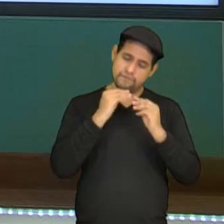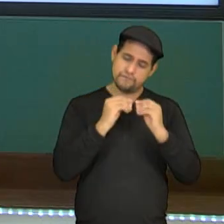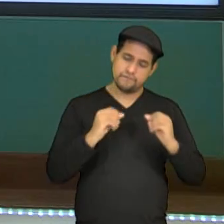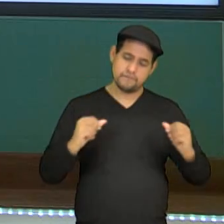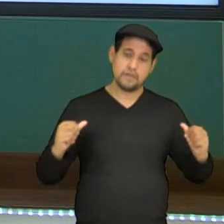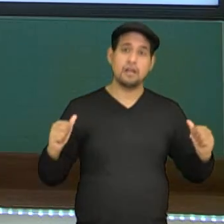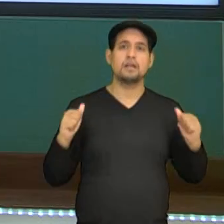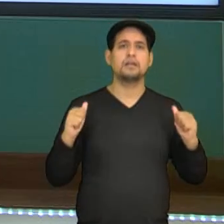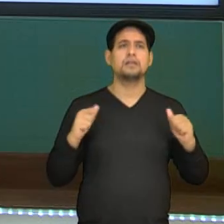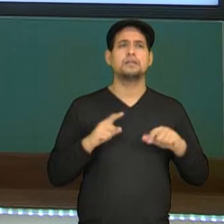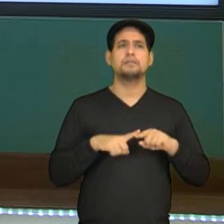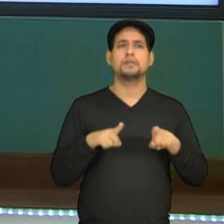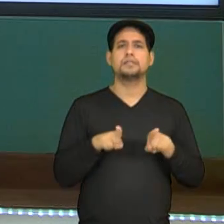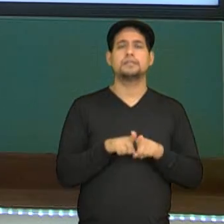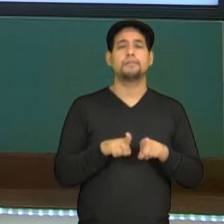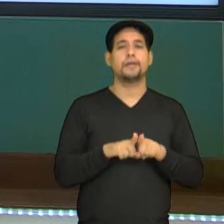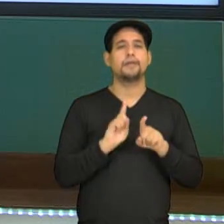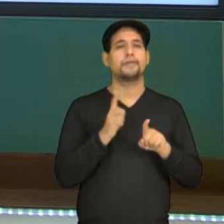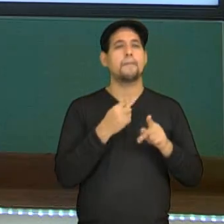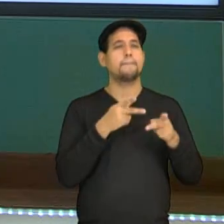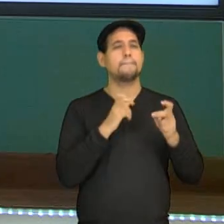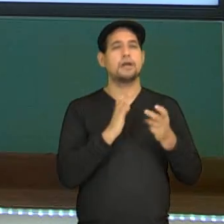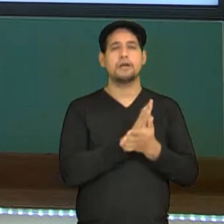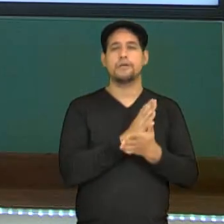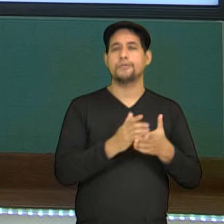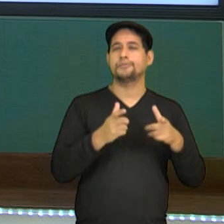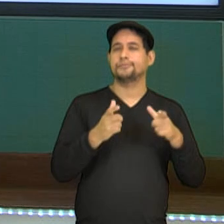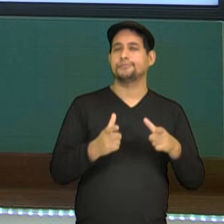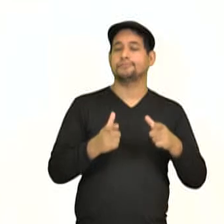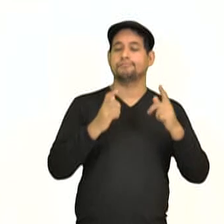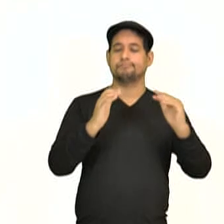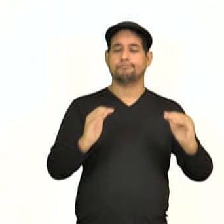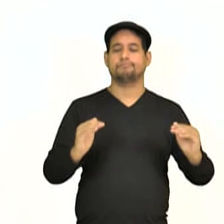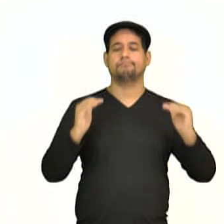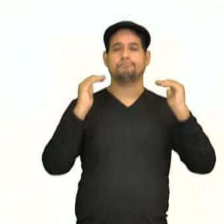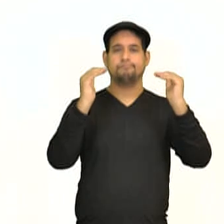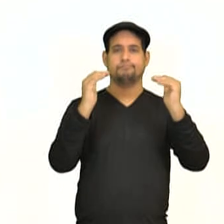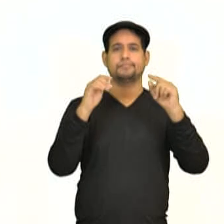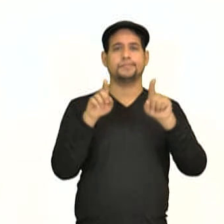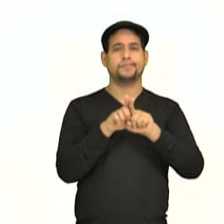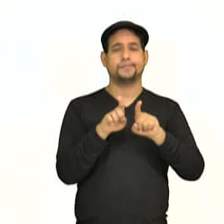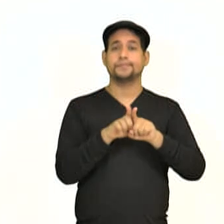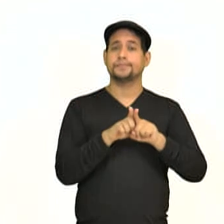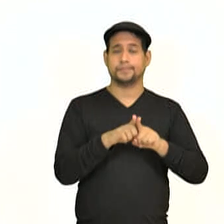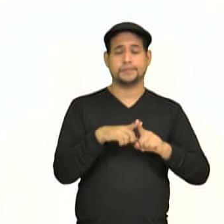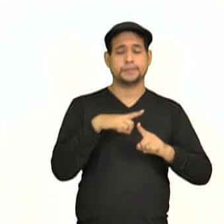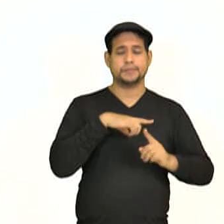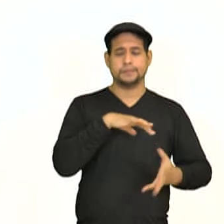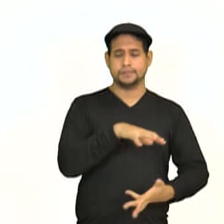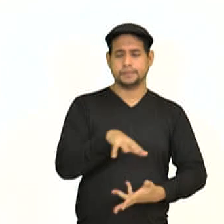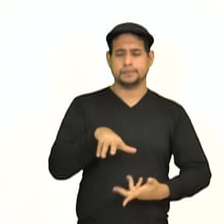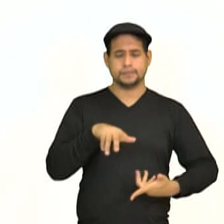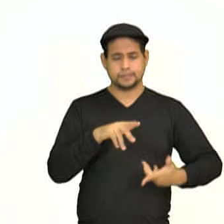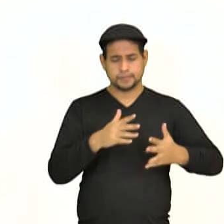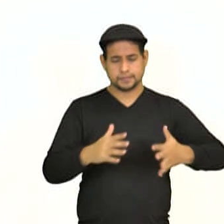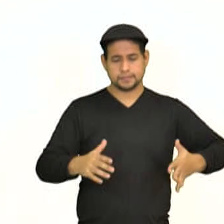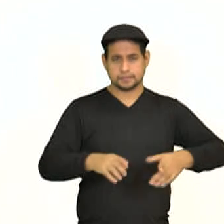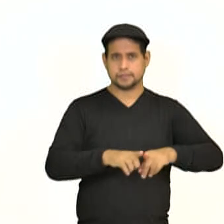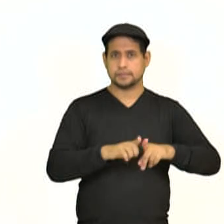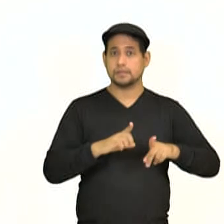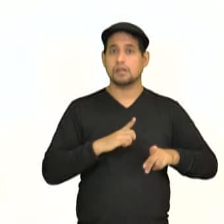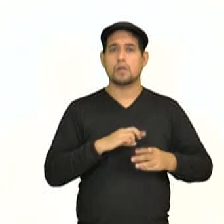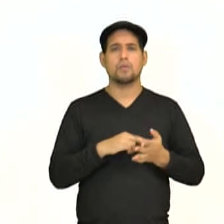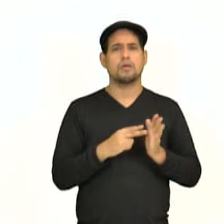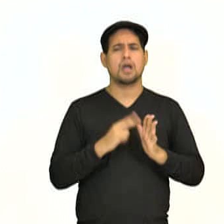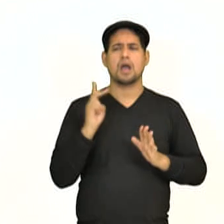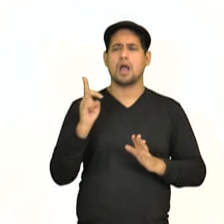desgastadas. Nessa forma, olhamos algumas áreas mais elevadas como sendo as de planalto. As de planalto como sendo áreas